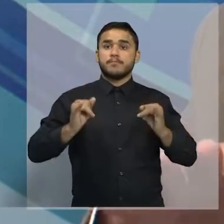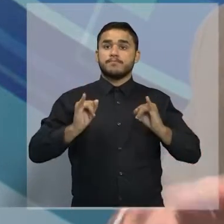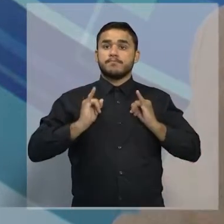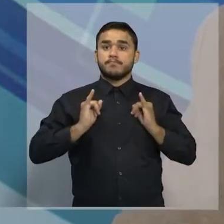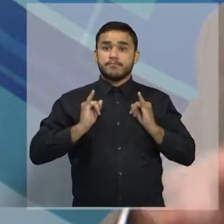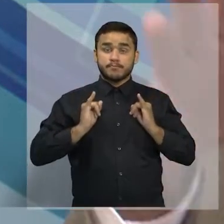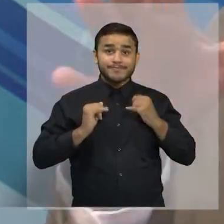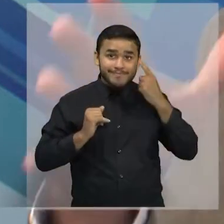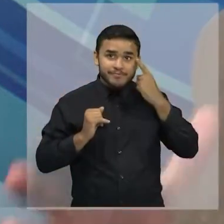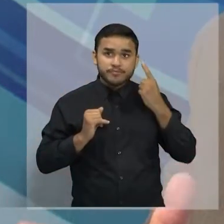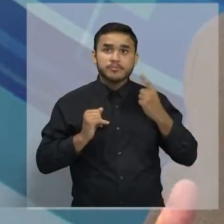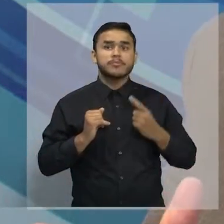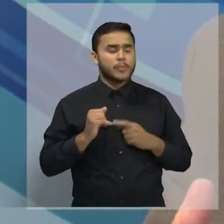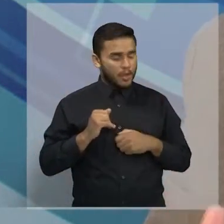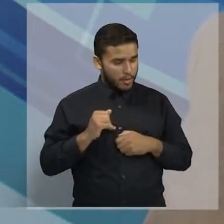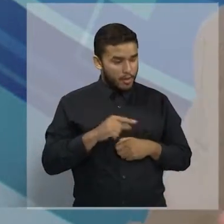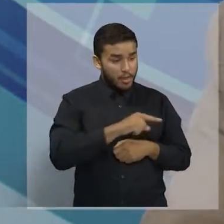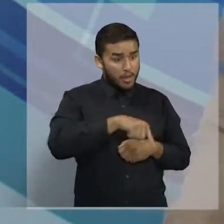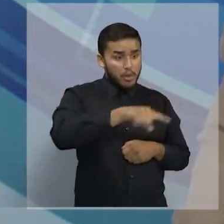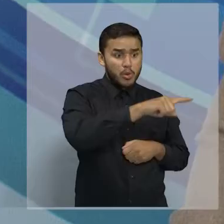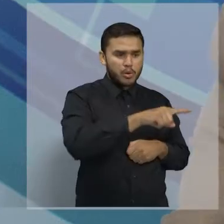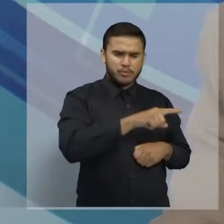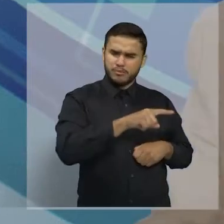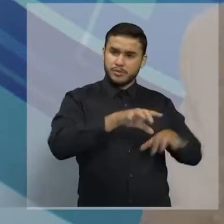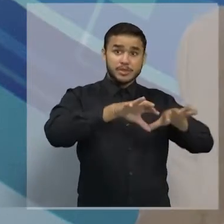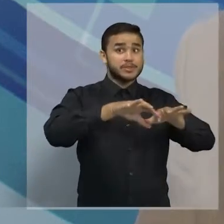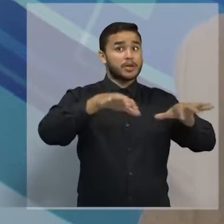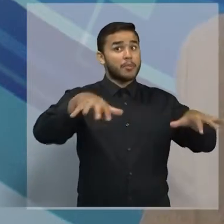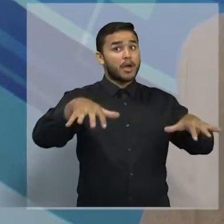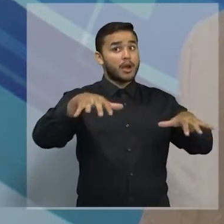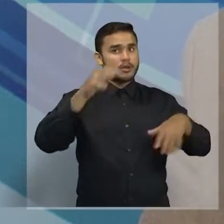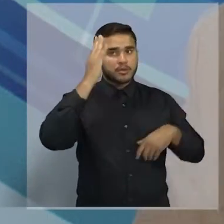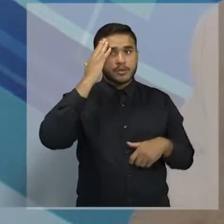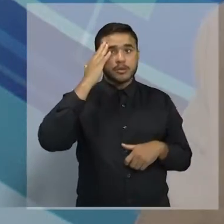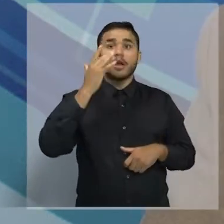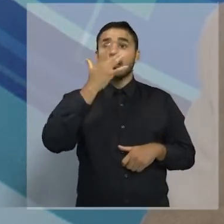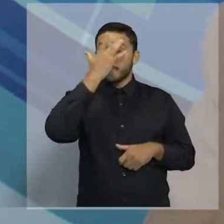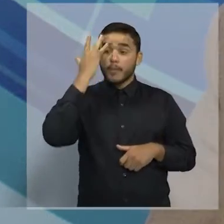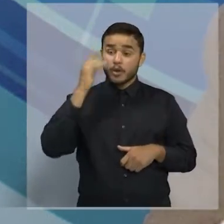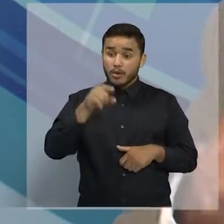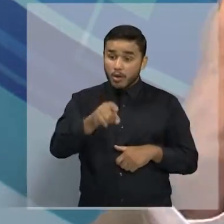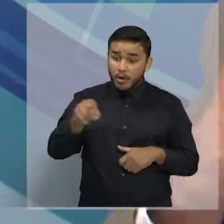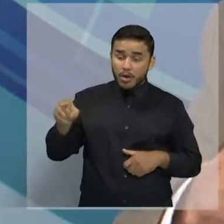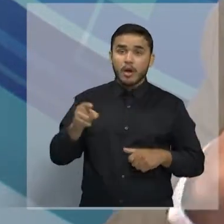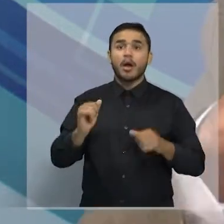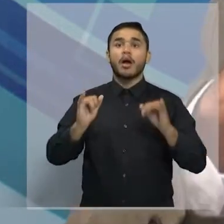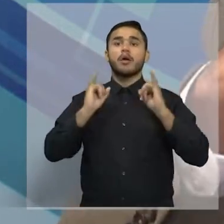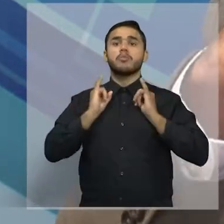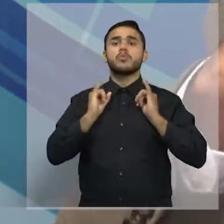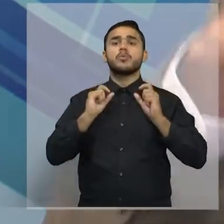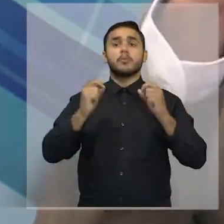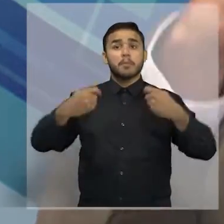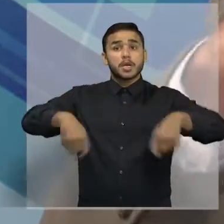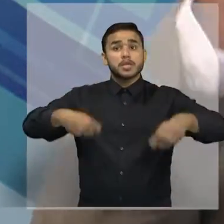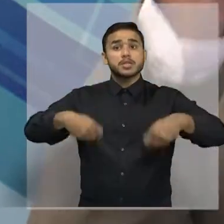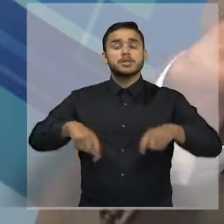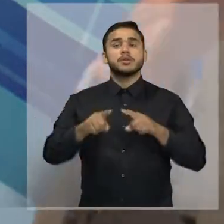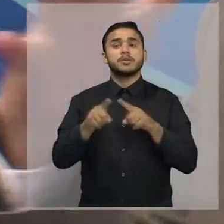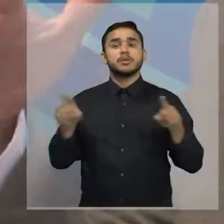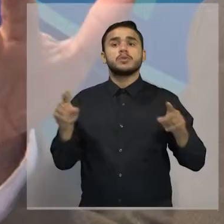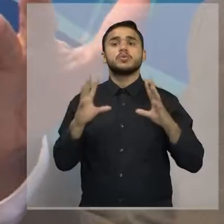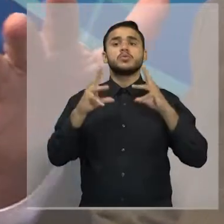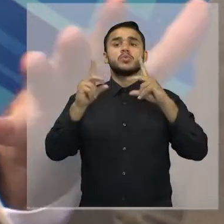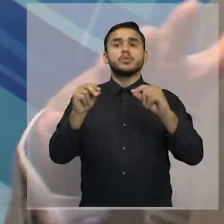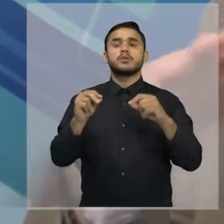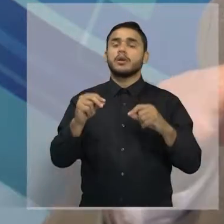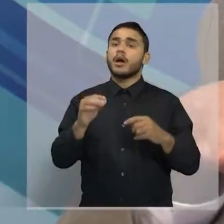de renda, no sistema de repartição, a renda que o aposentado precisa para evitar que as